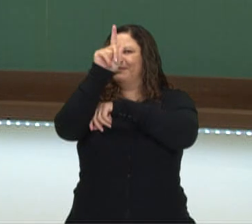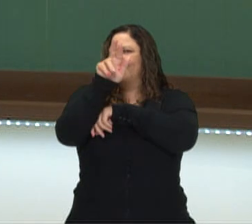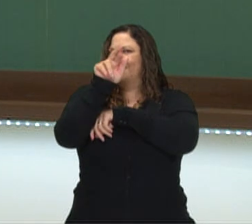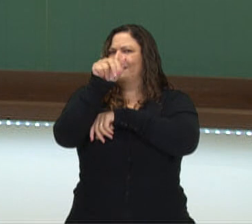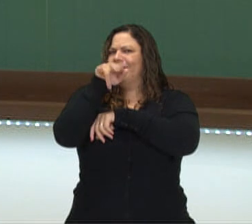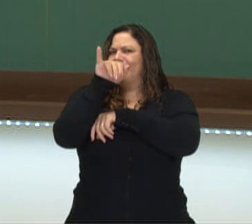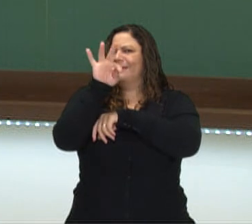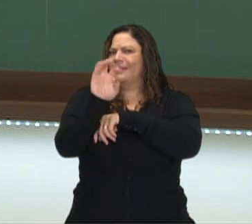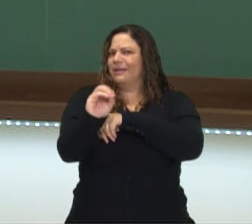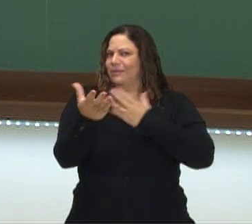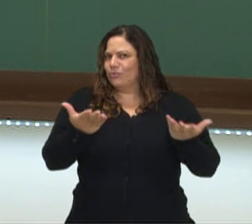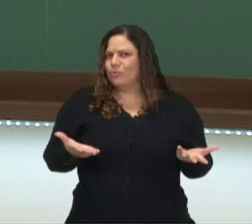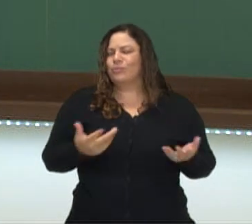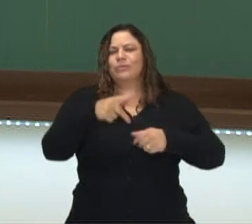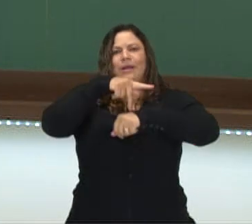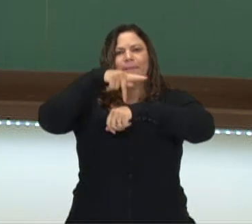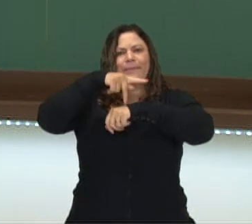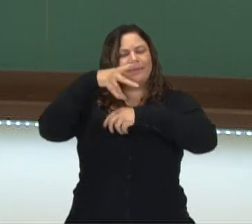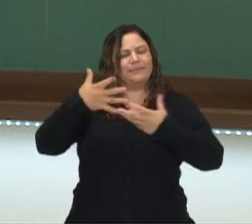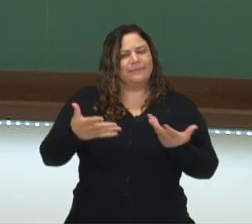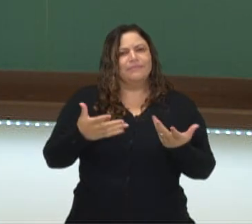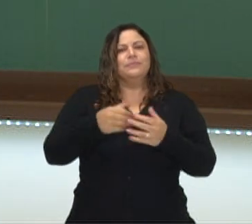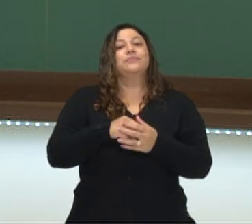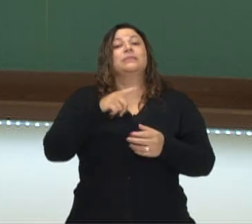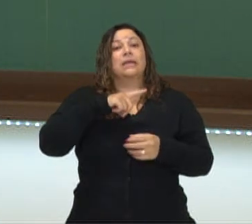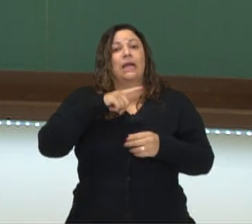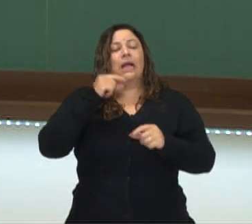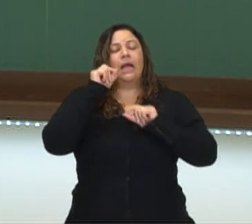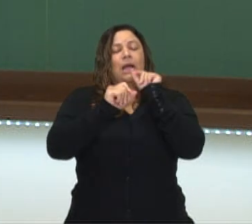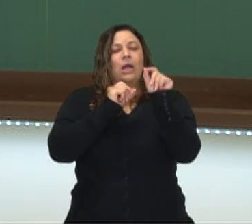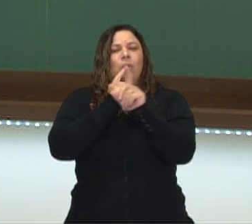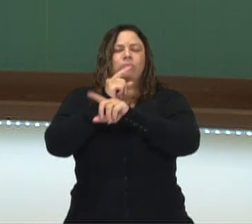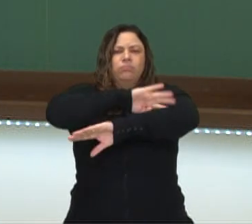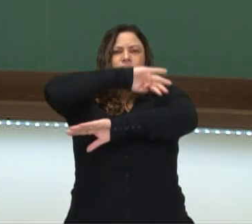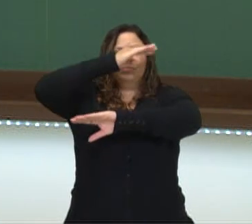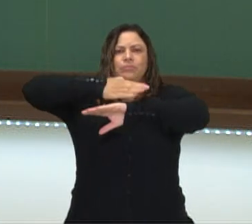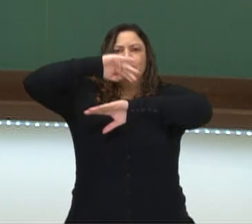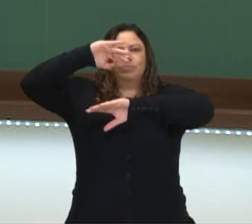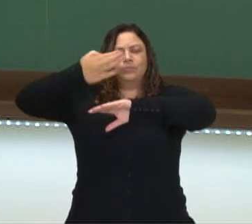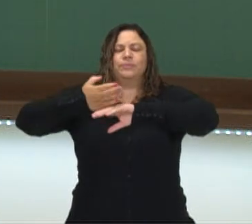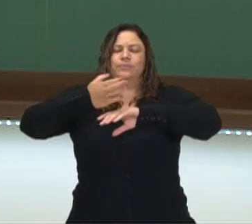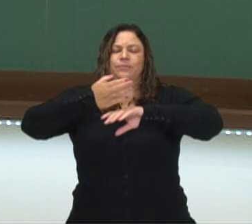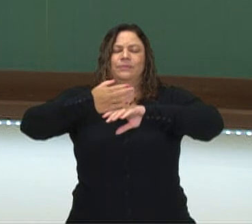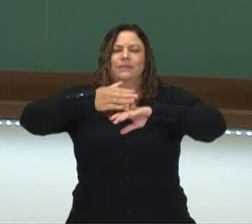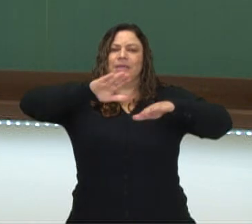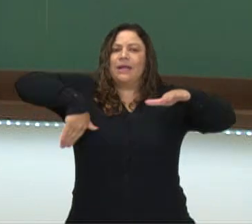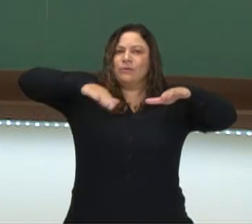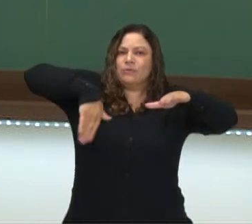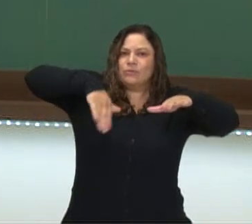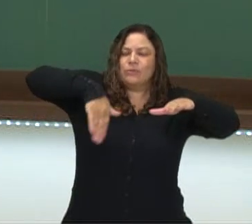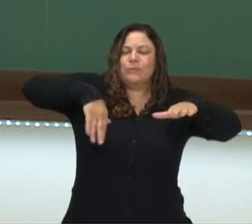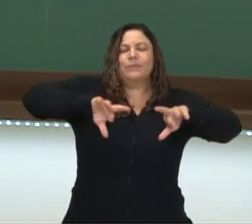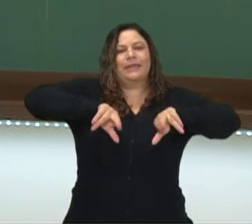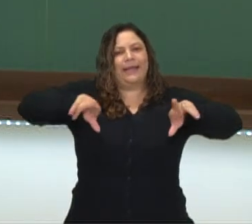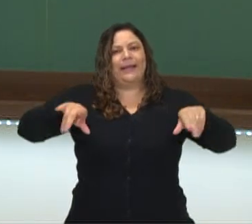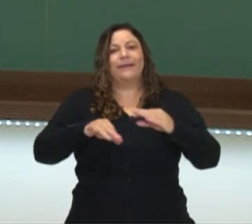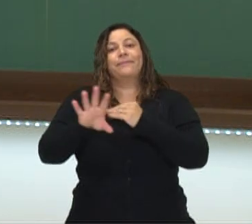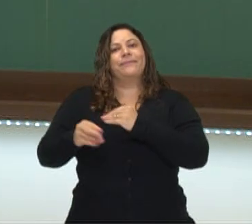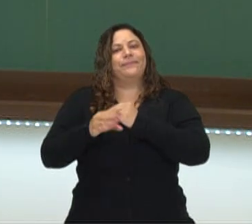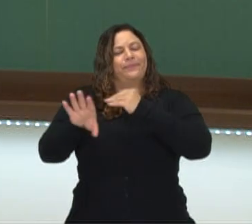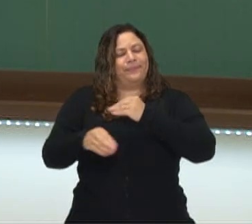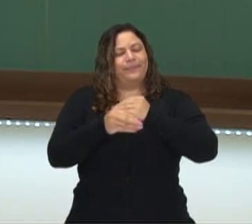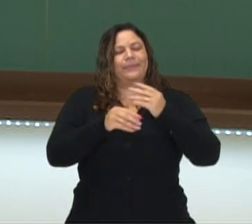granito. Uma rocha que é encontrada abundantemente na Serra do Mar. Essa rocha magmática que é composta de